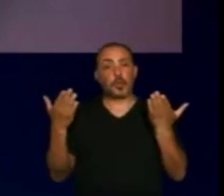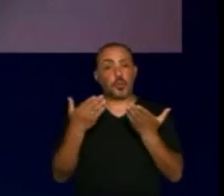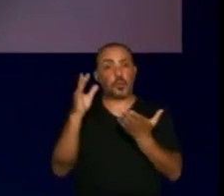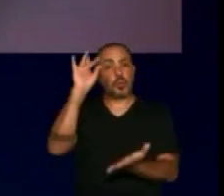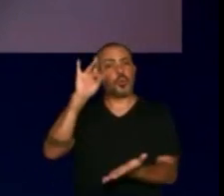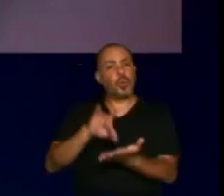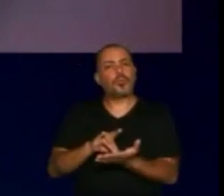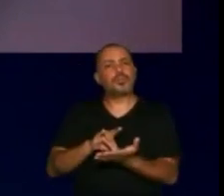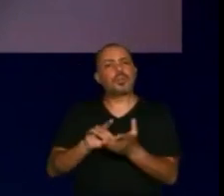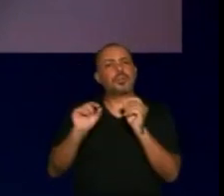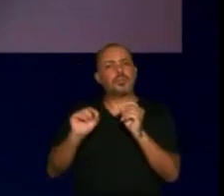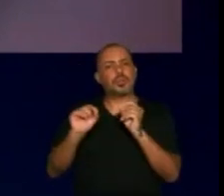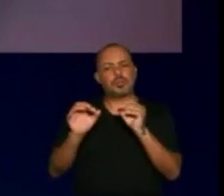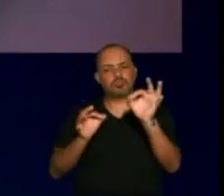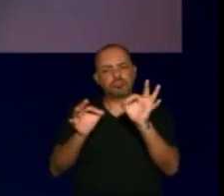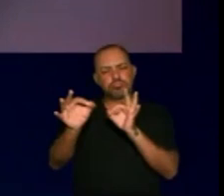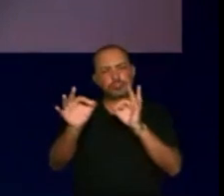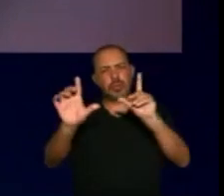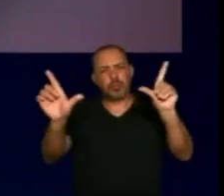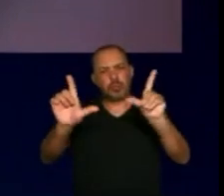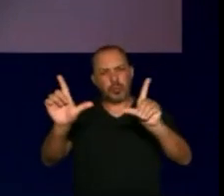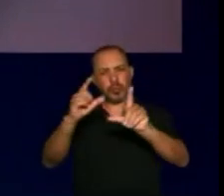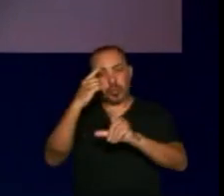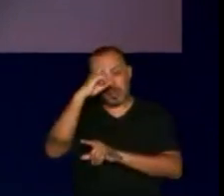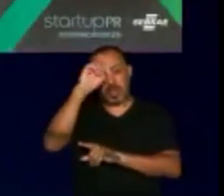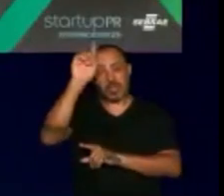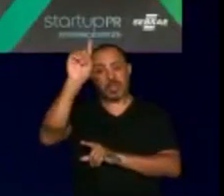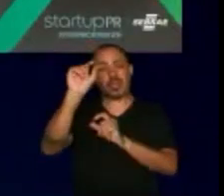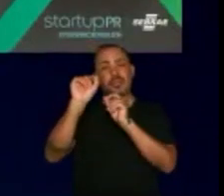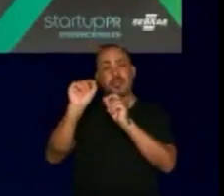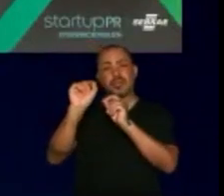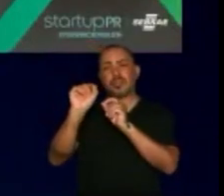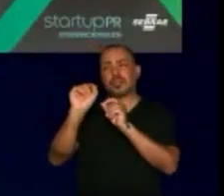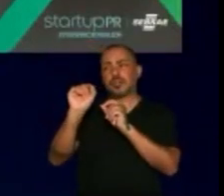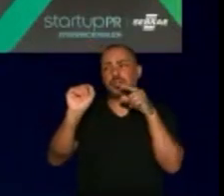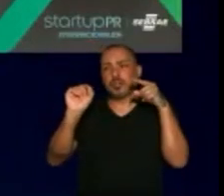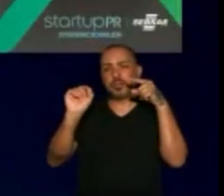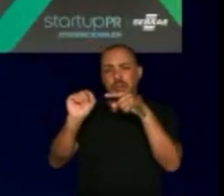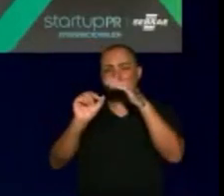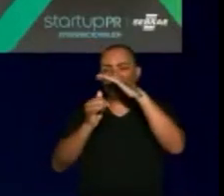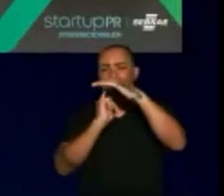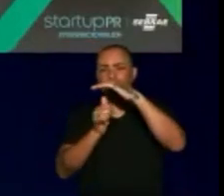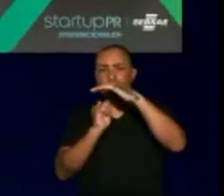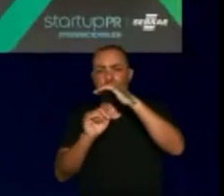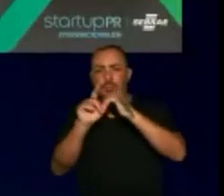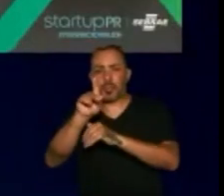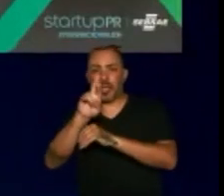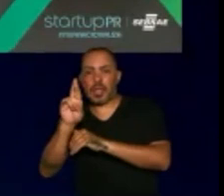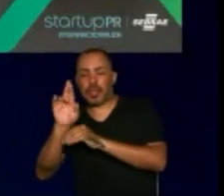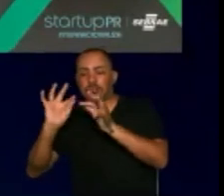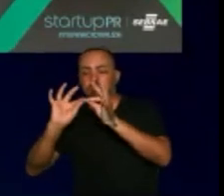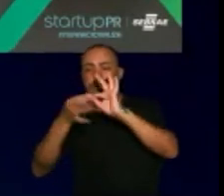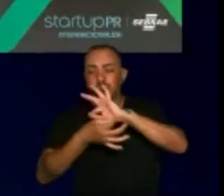está lançando o programa. A ideia do nosso programa, o que é o Startup PR Internacionaliza, né? Então, ele